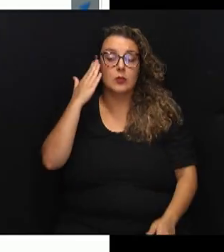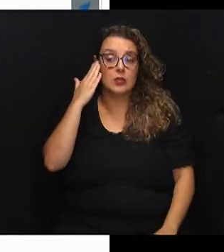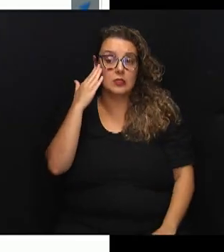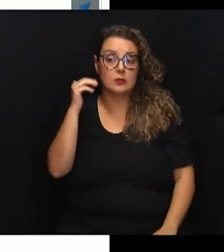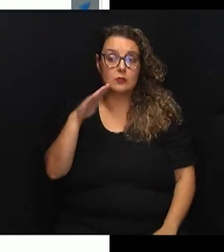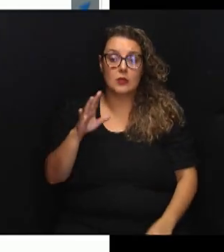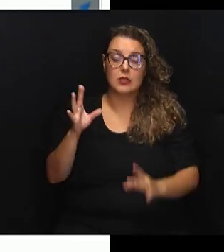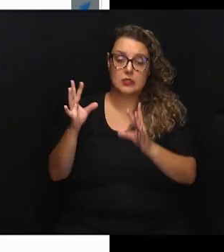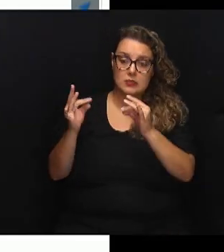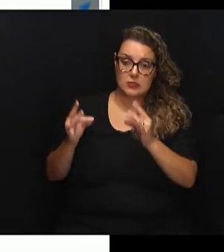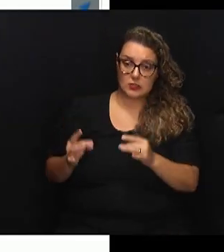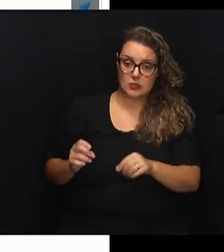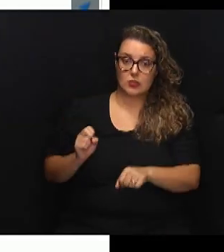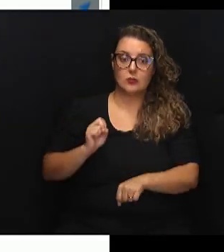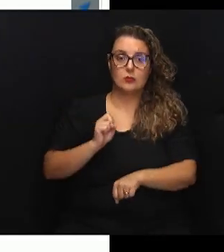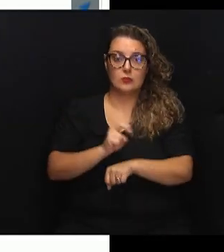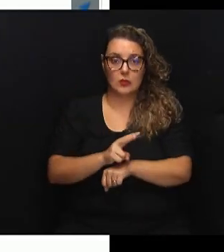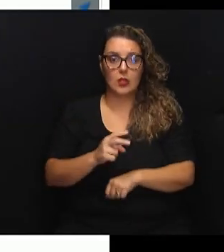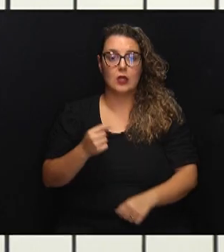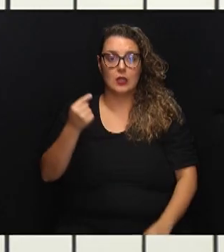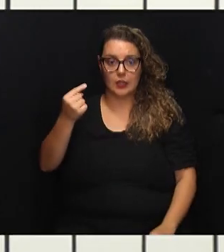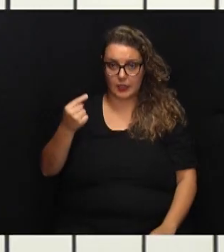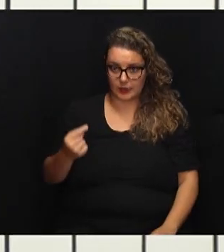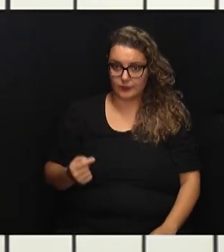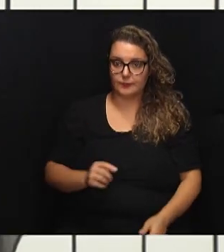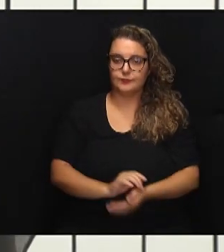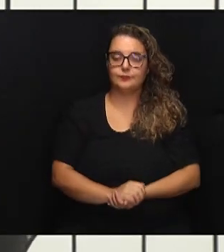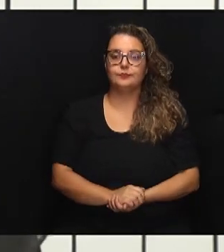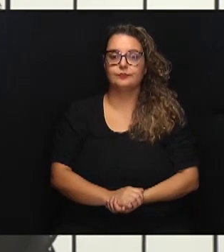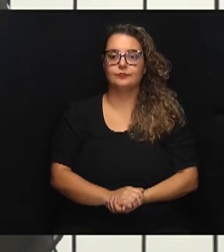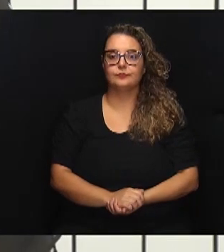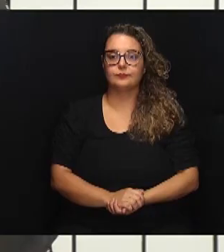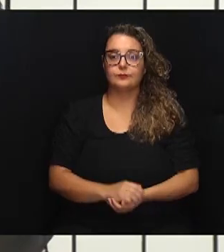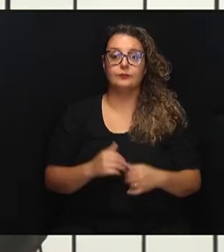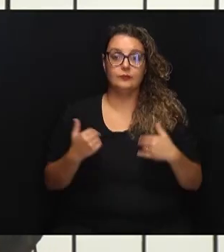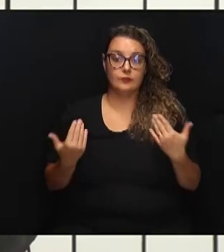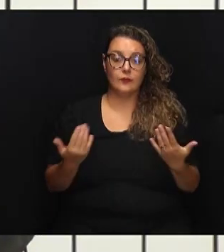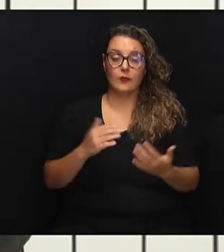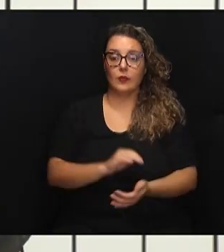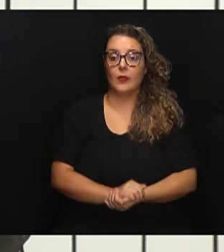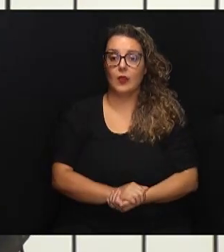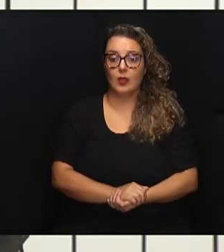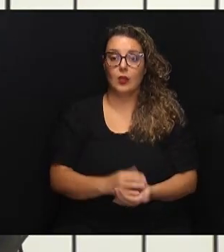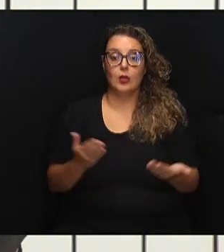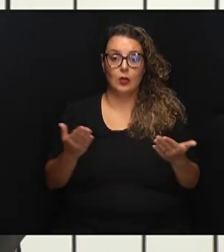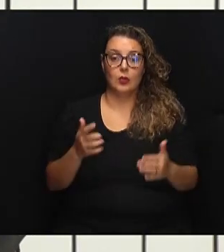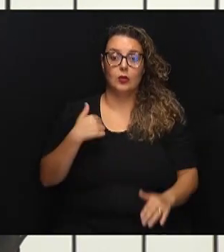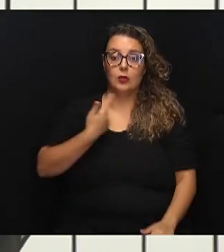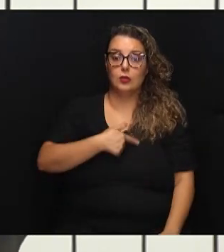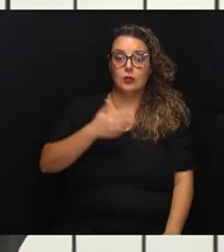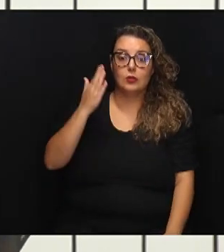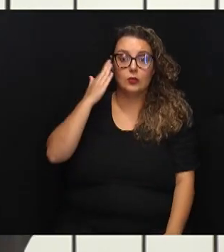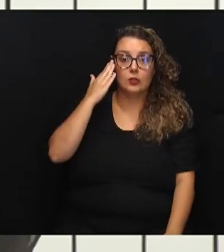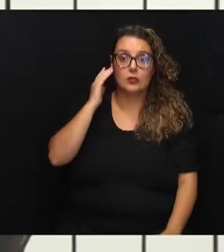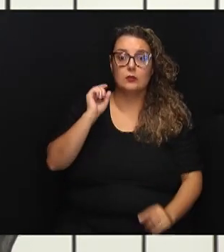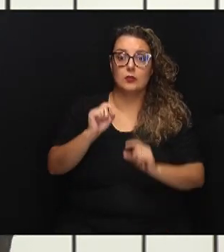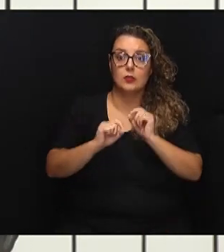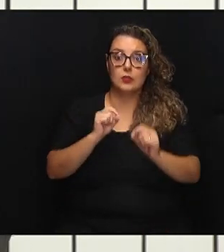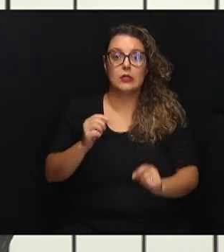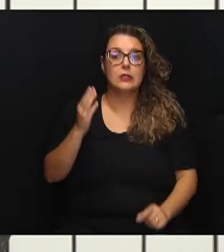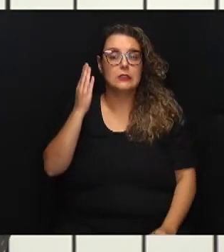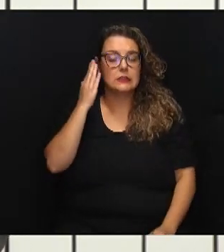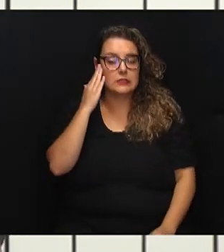mais detalhes sobre cada uma dessas vagas. Bom, agora a gente vai saber o seguinte, sabe